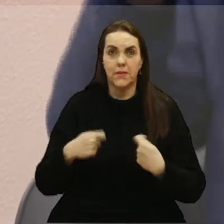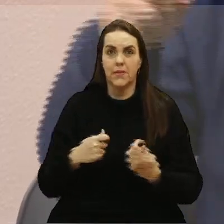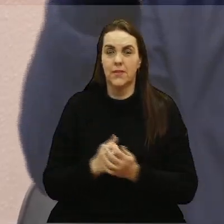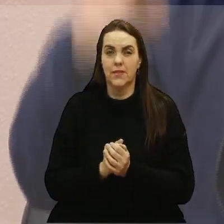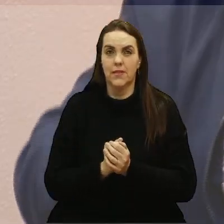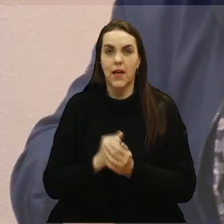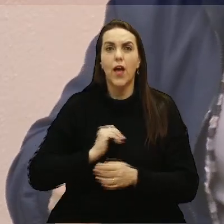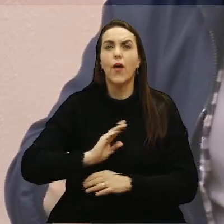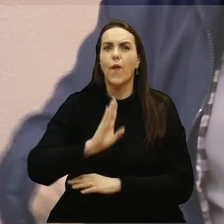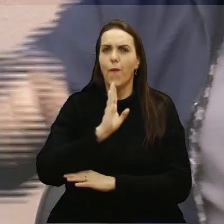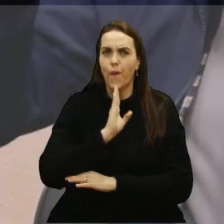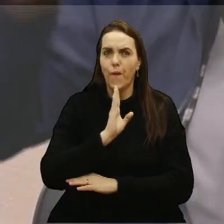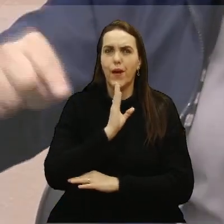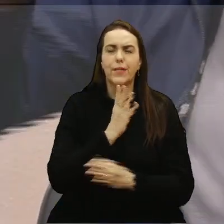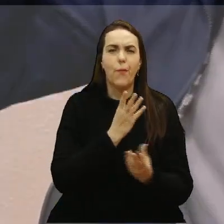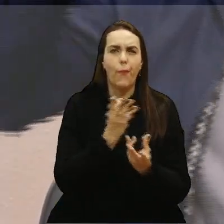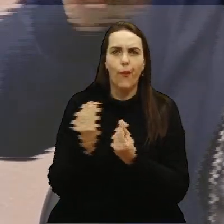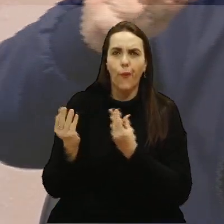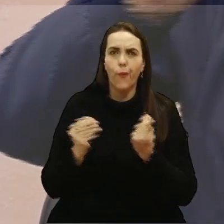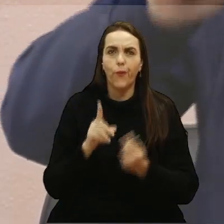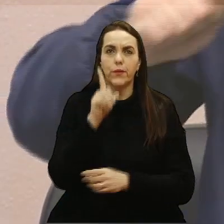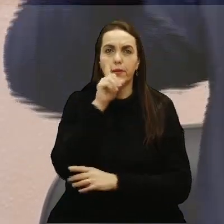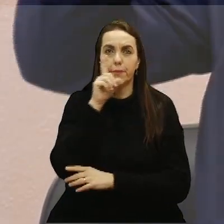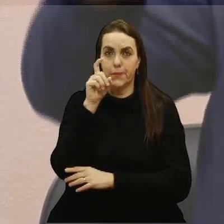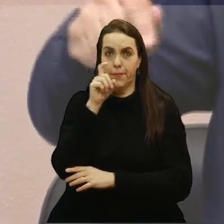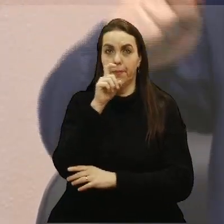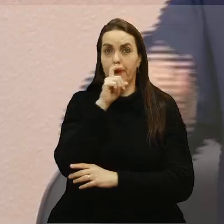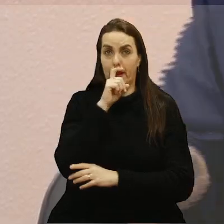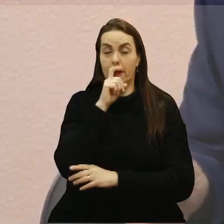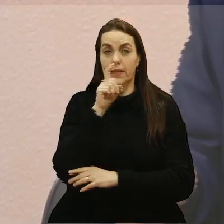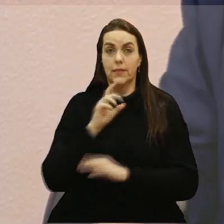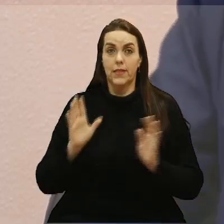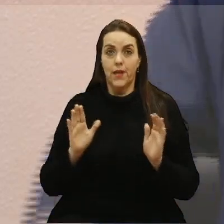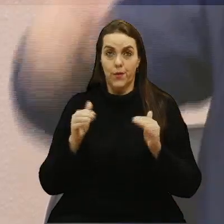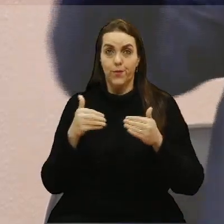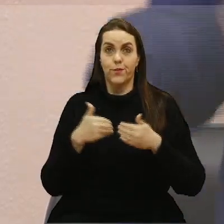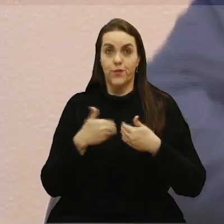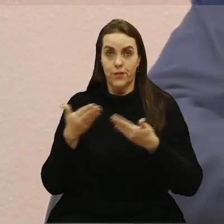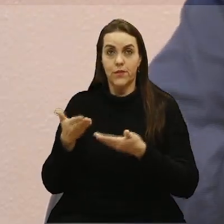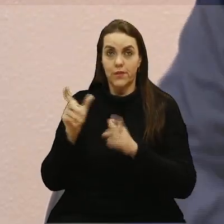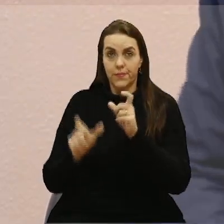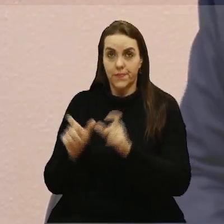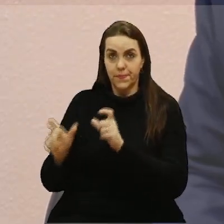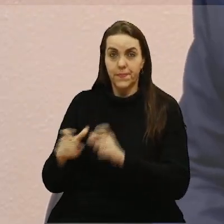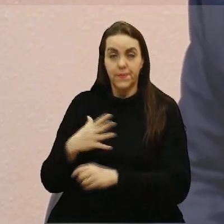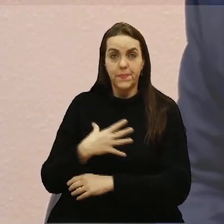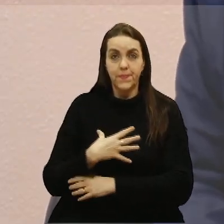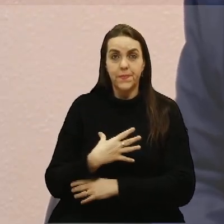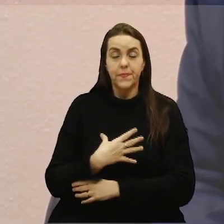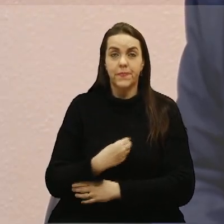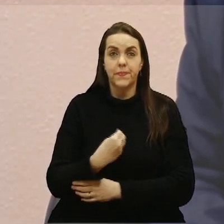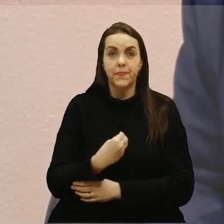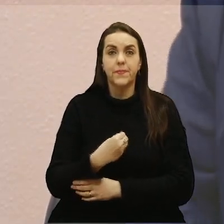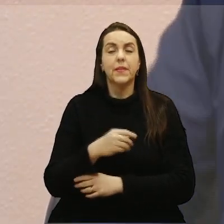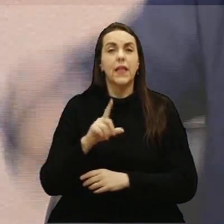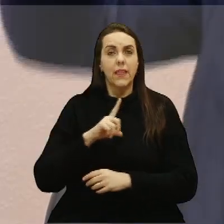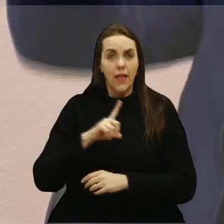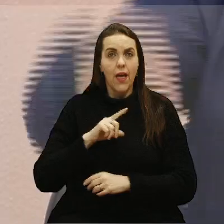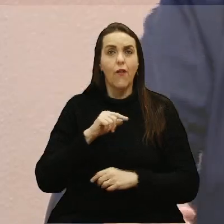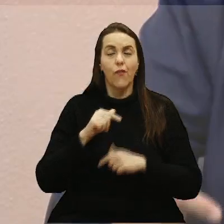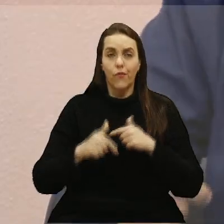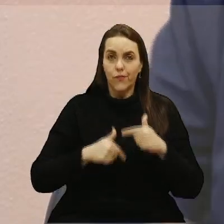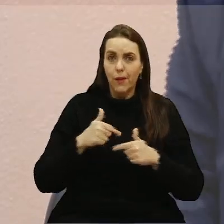eu conheço muitos pais e mães de autistas que são trabalhadores assalariados,